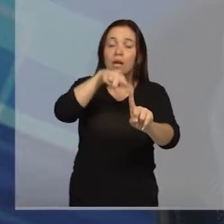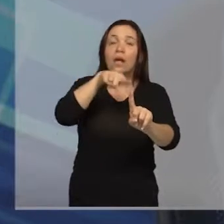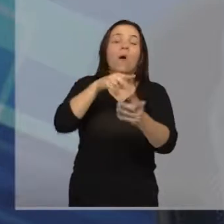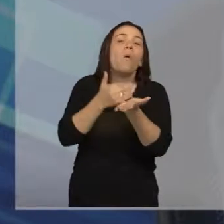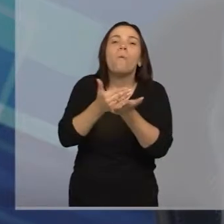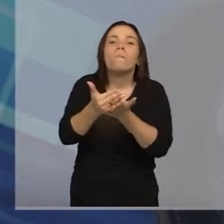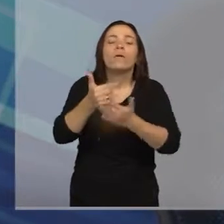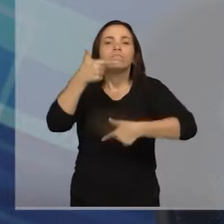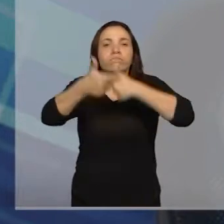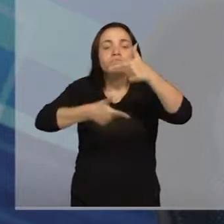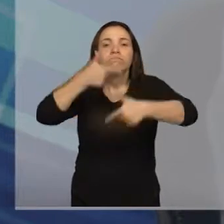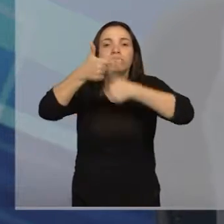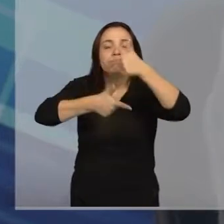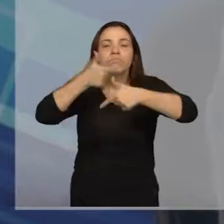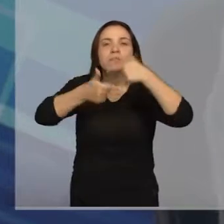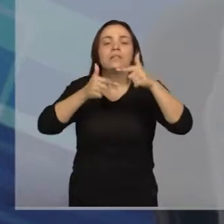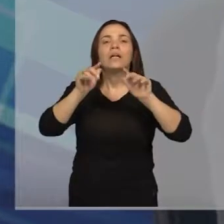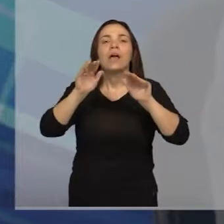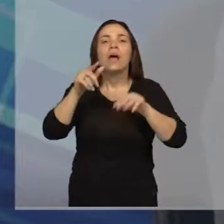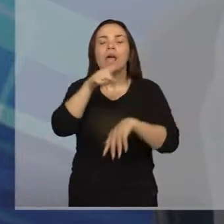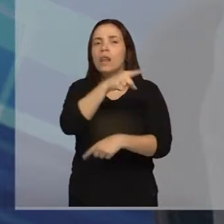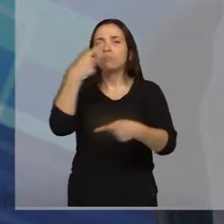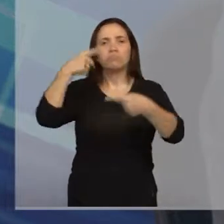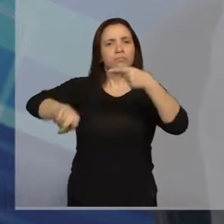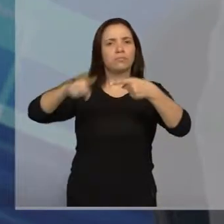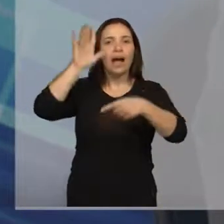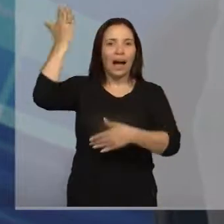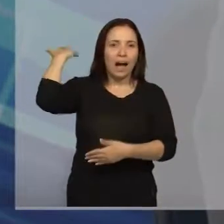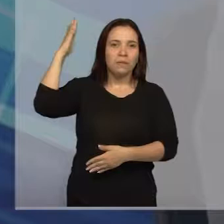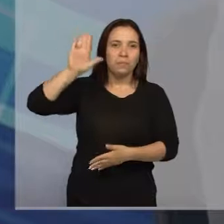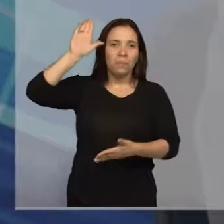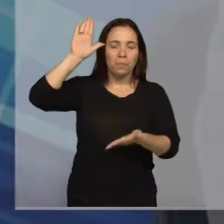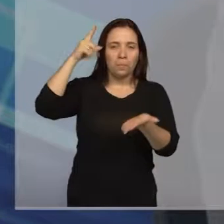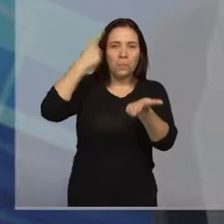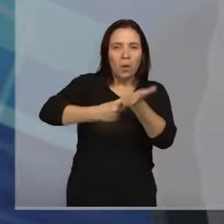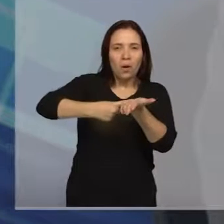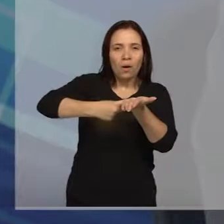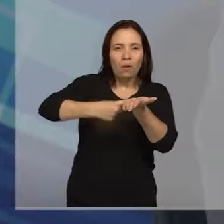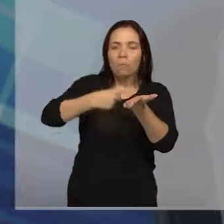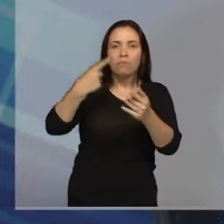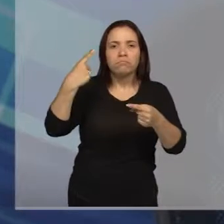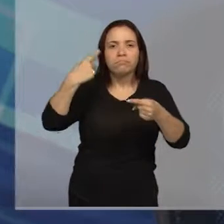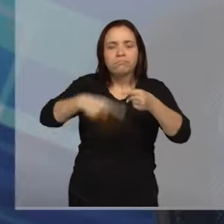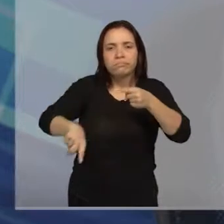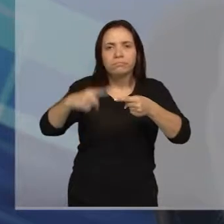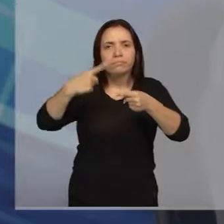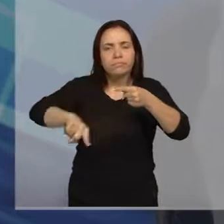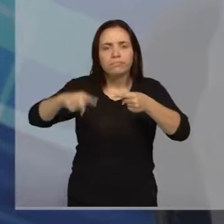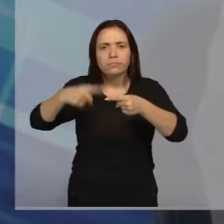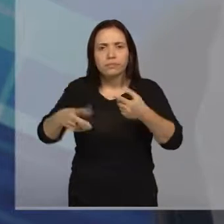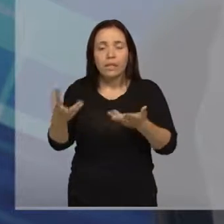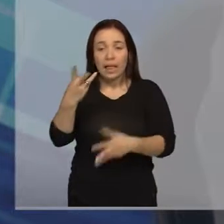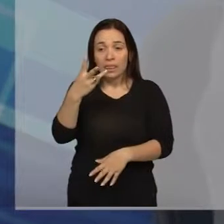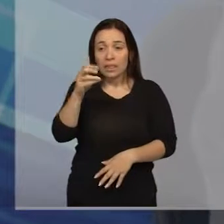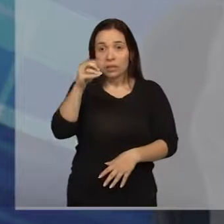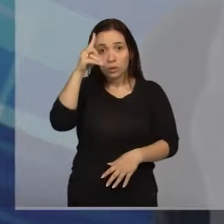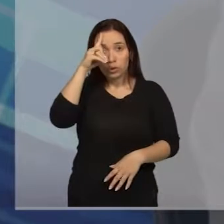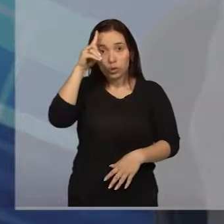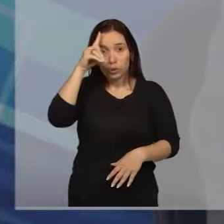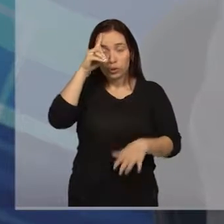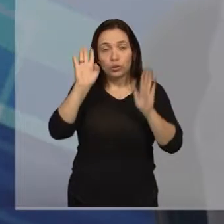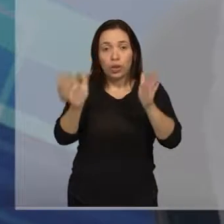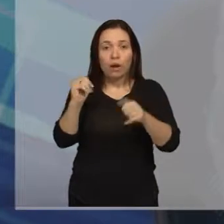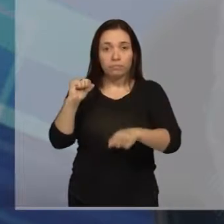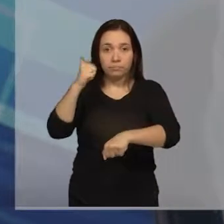do próprio governo, vai de encontro àquilo que estava prometido. Quer dizer, então, um governo que se inicia, não tem 30 dias de